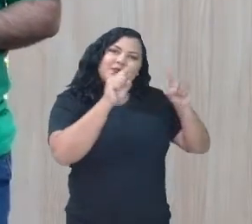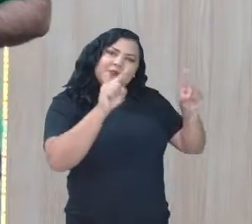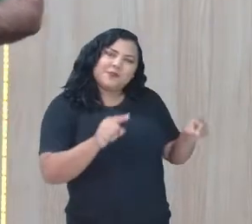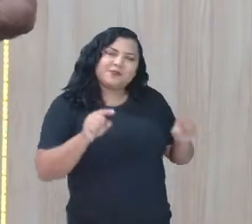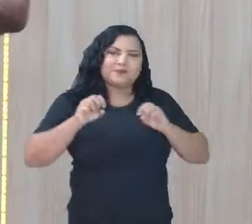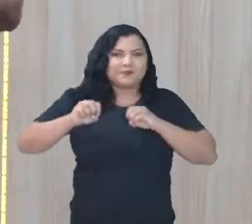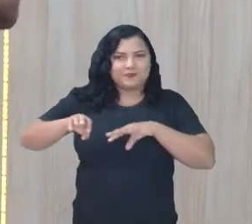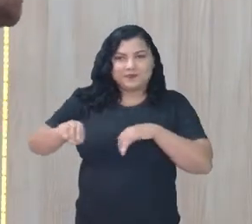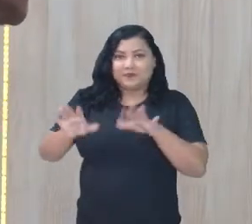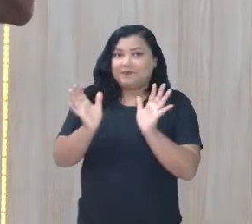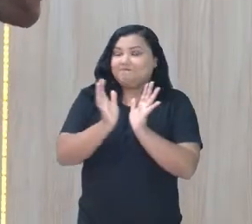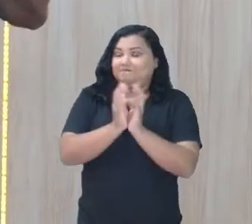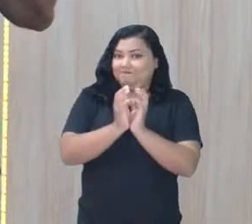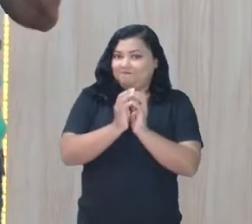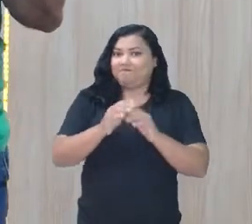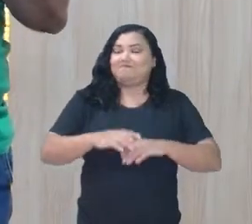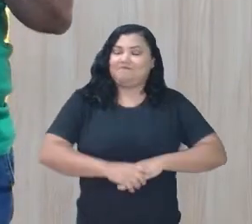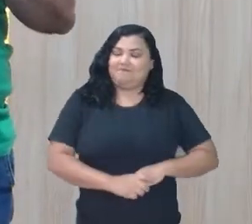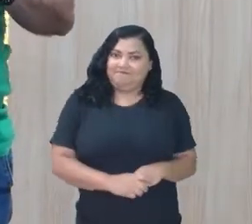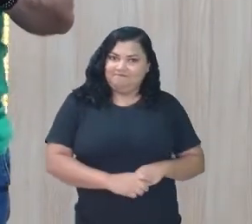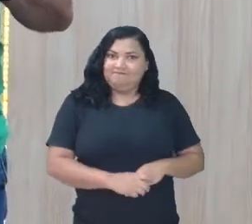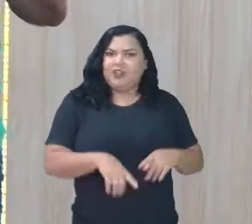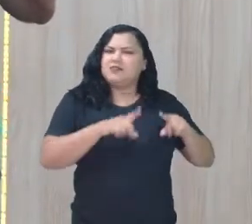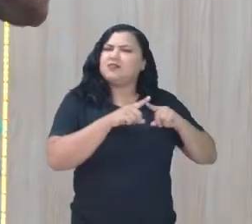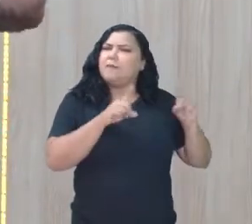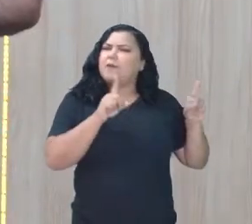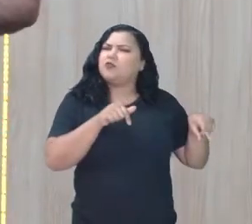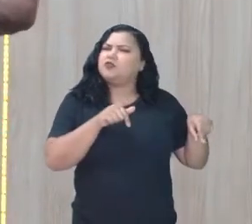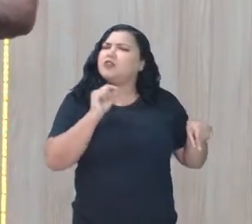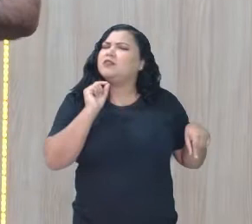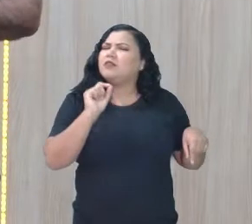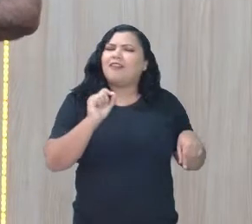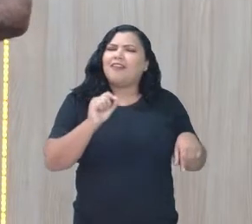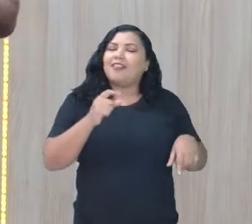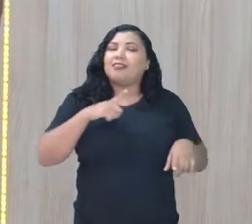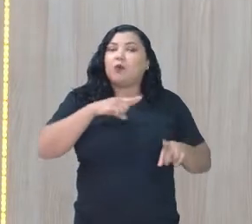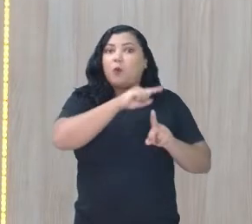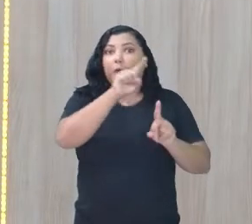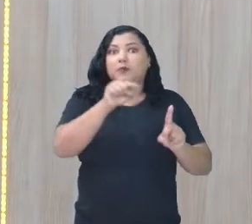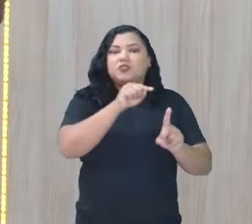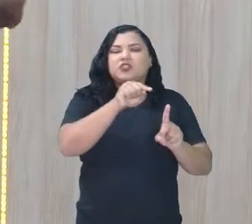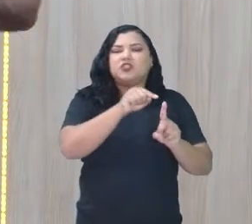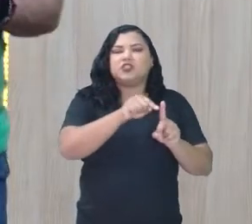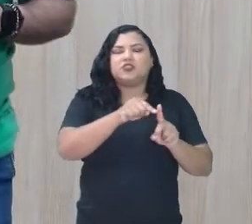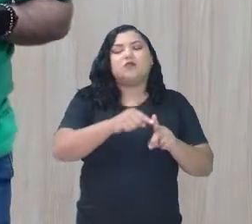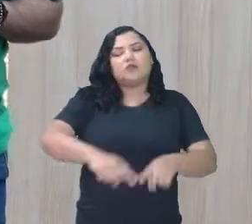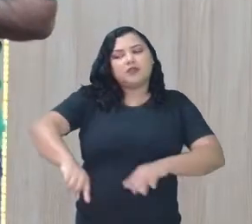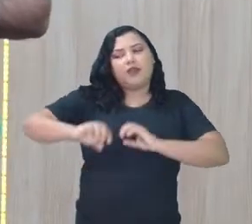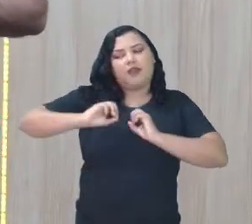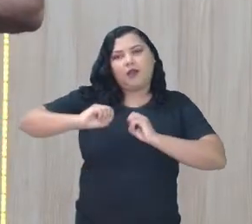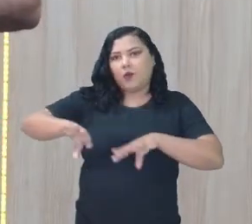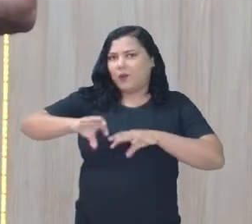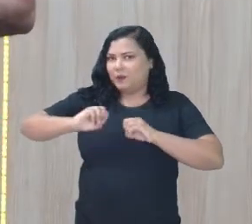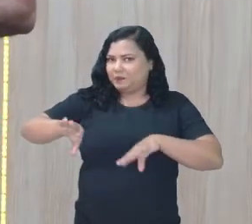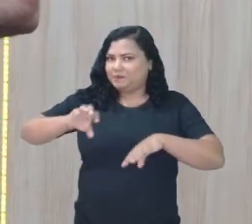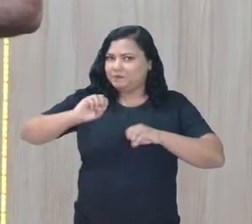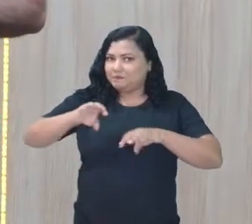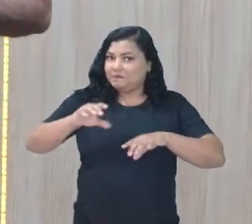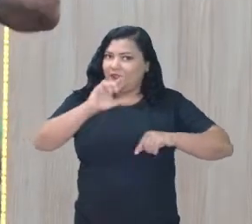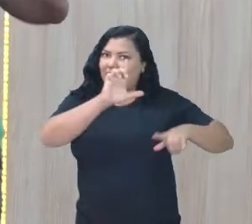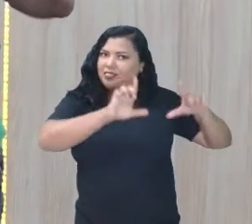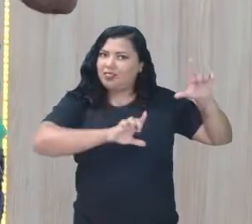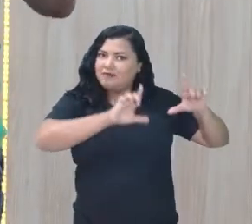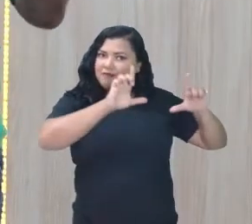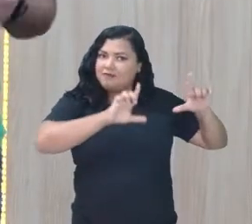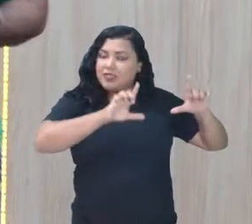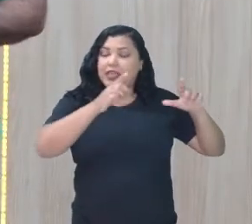Recife, projeto que tem a finalidade de trazer aulas aqui pela TV para vocês,